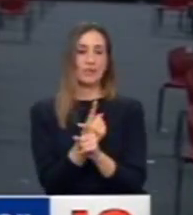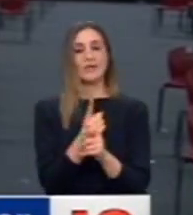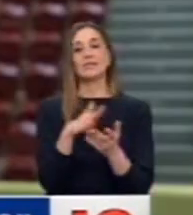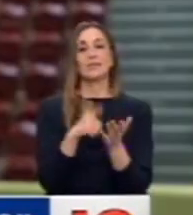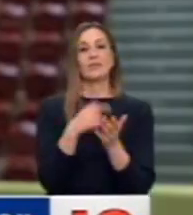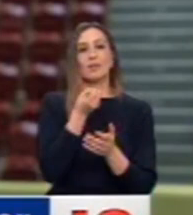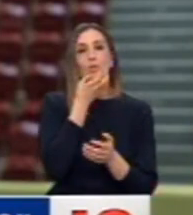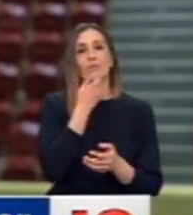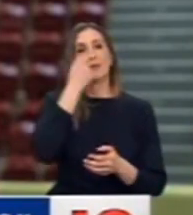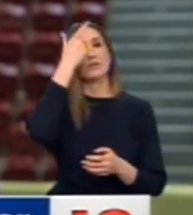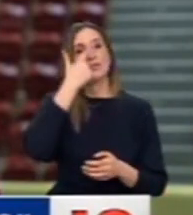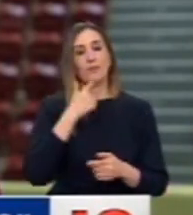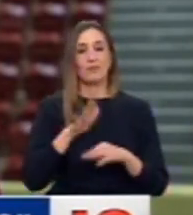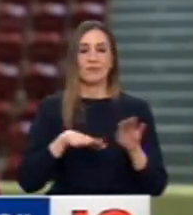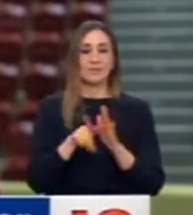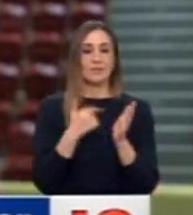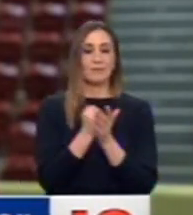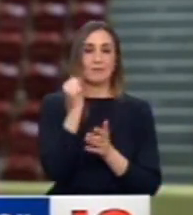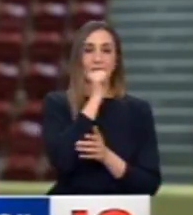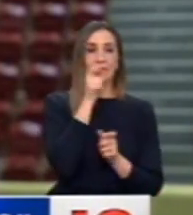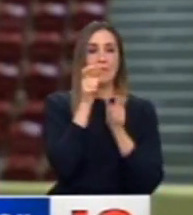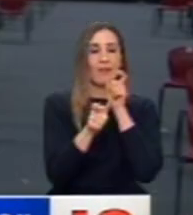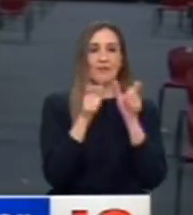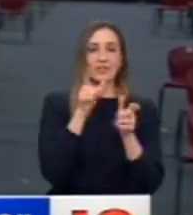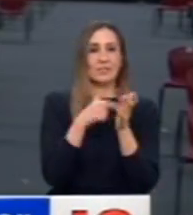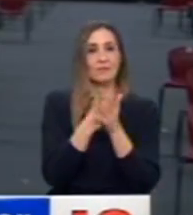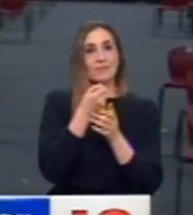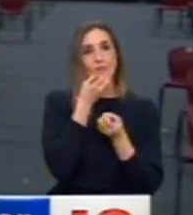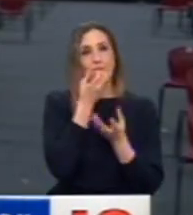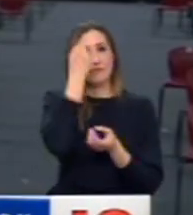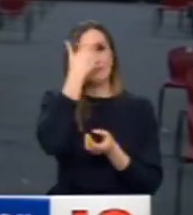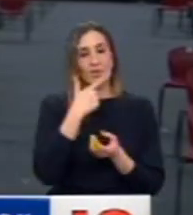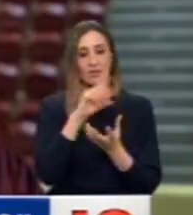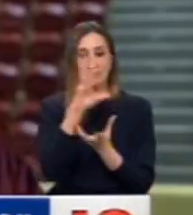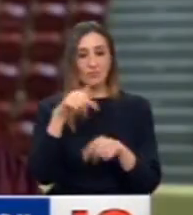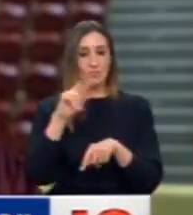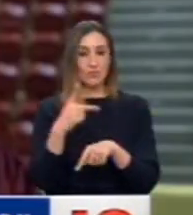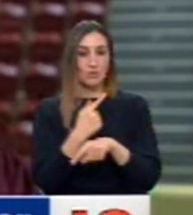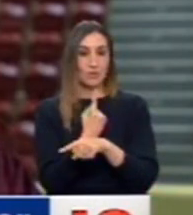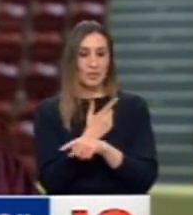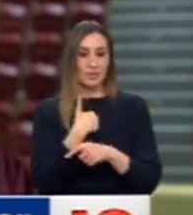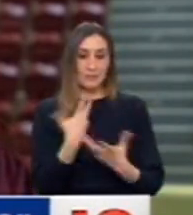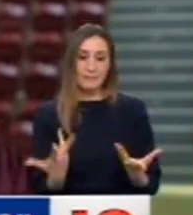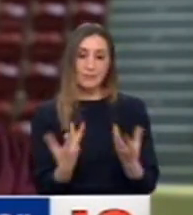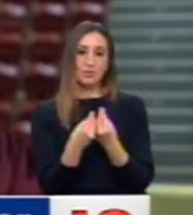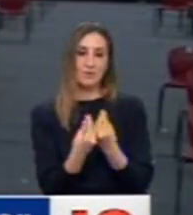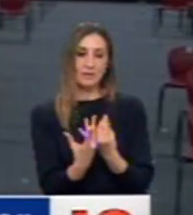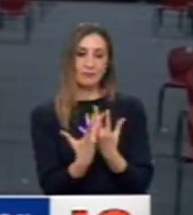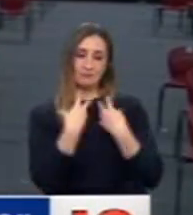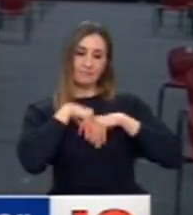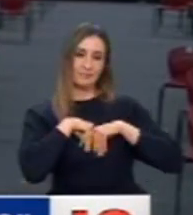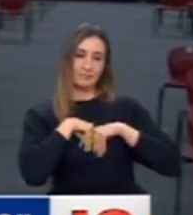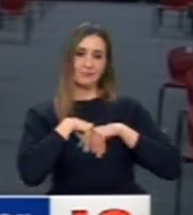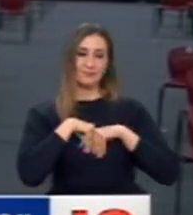uma história. É isso que eu faço quando estou a cantar as palavras. E então, como consigo juntar as duas coisas que eu mais amo, sou